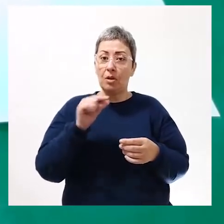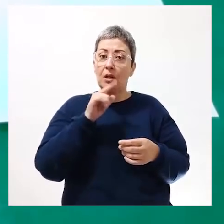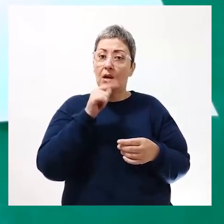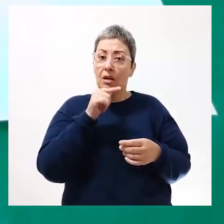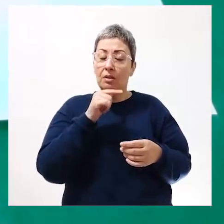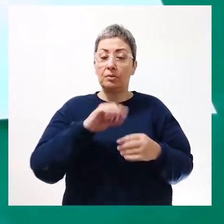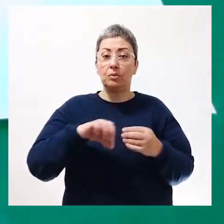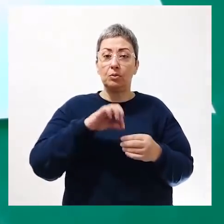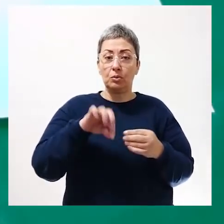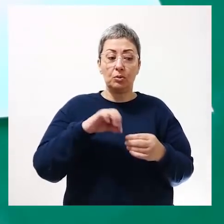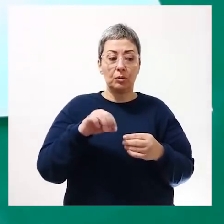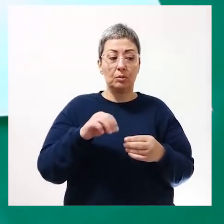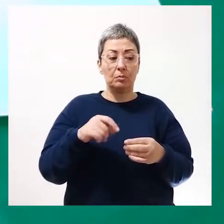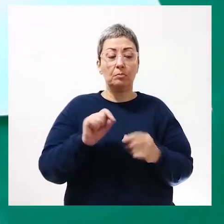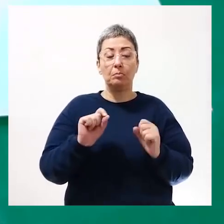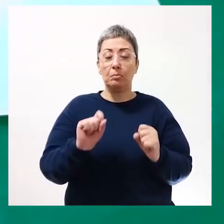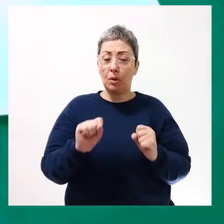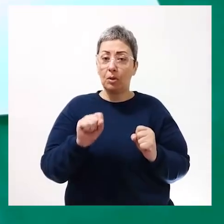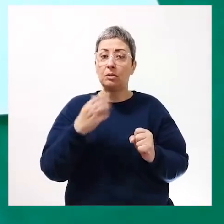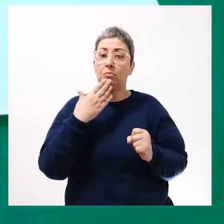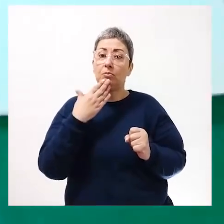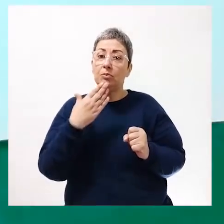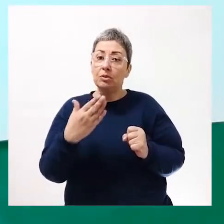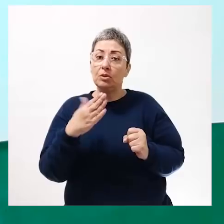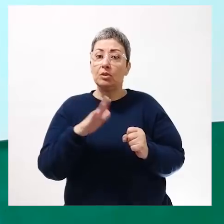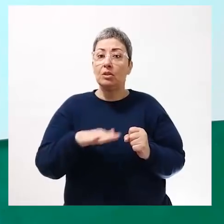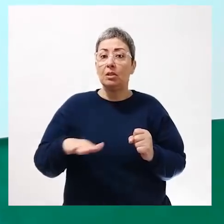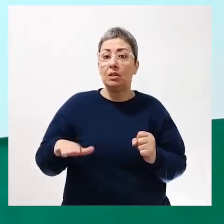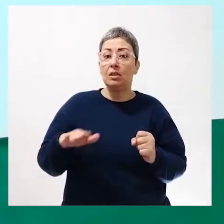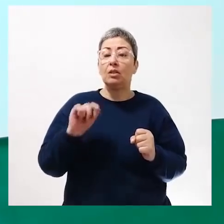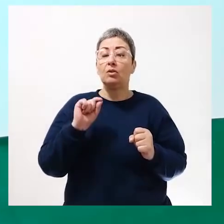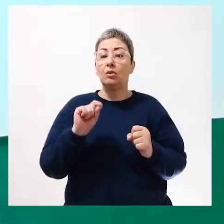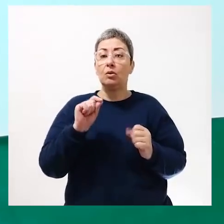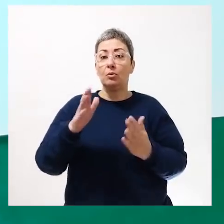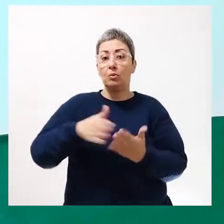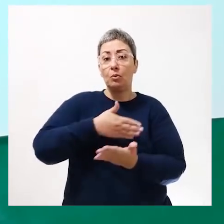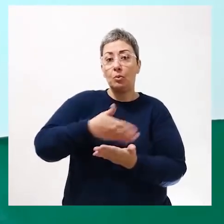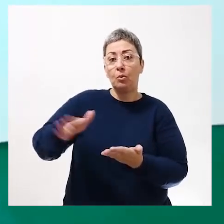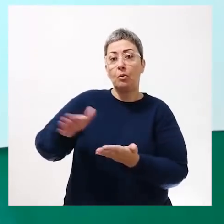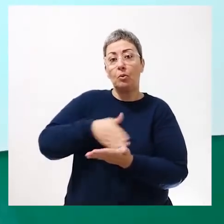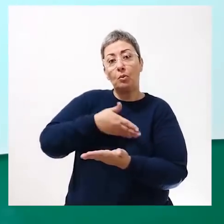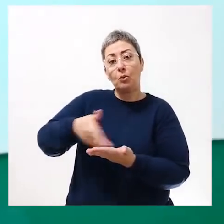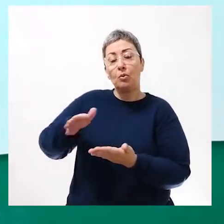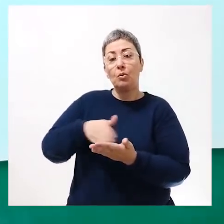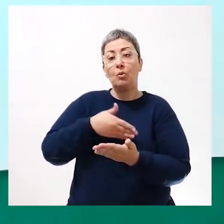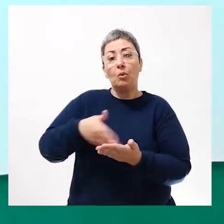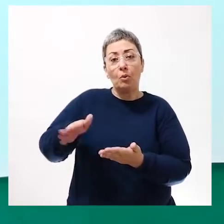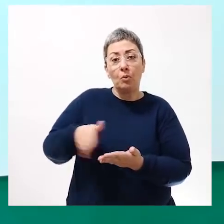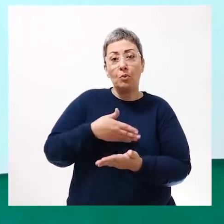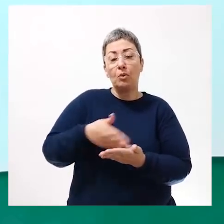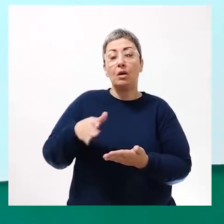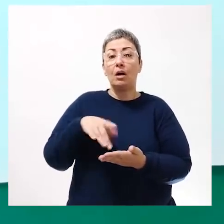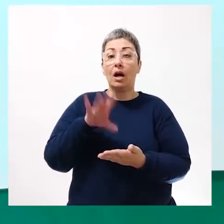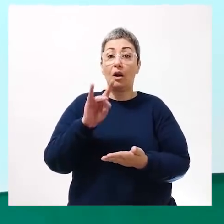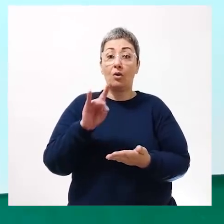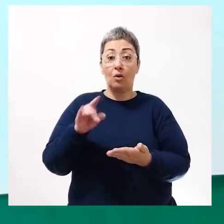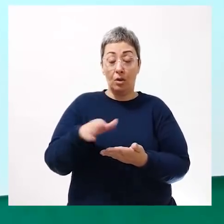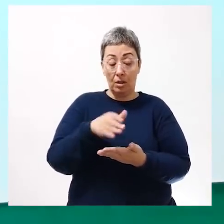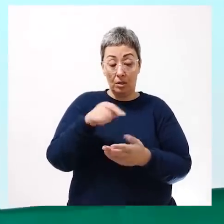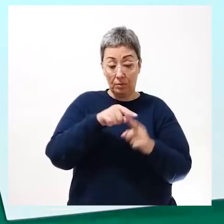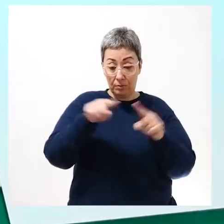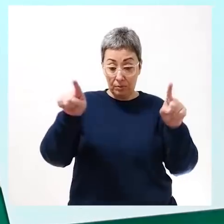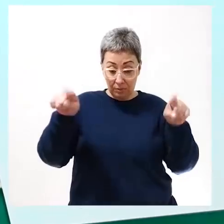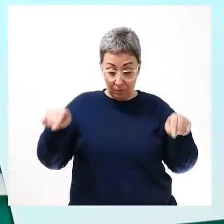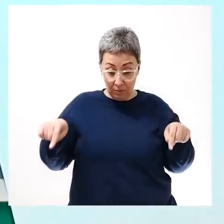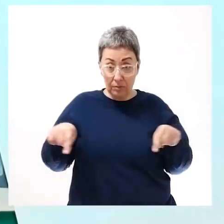um pouquinho. Então agora pode pedir para a criança passar com o pincel a cola aqui